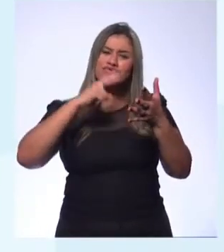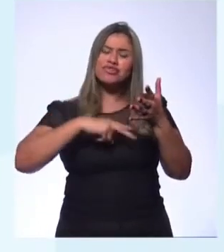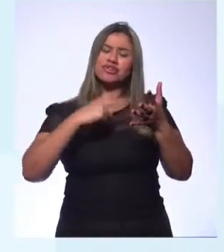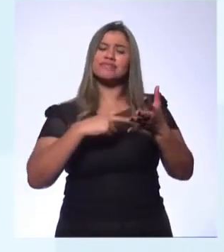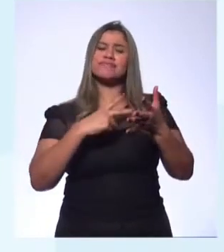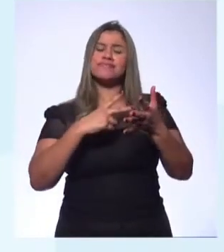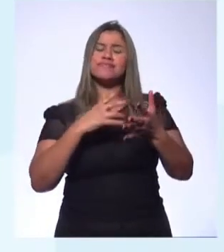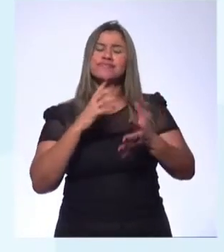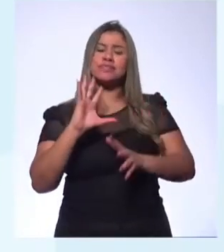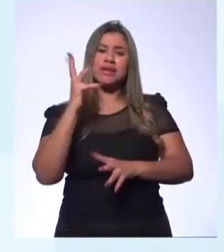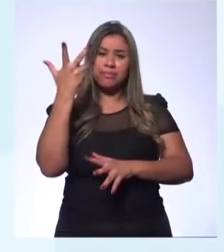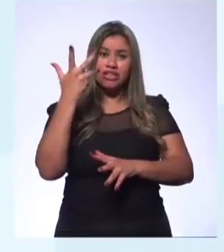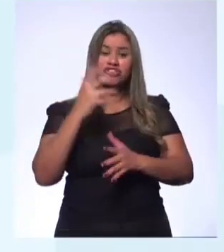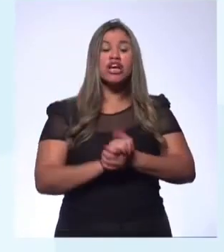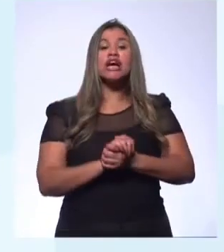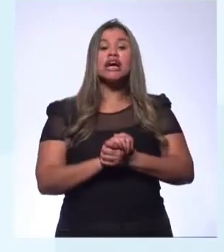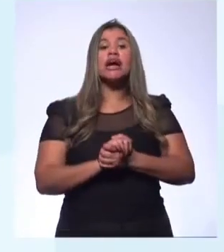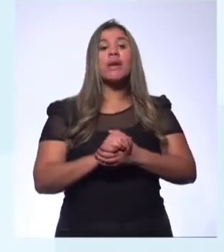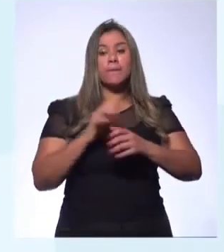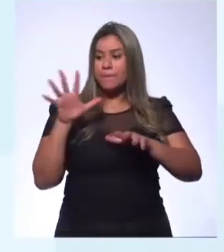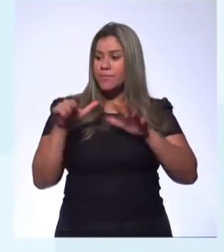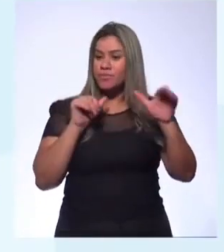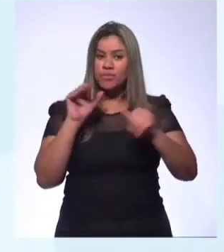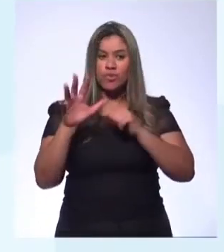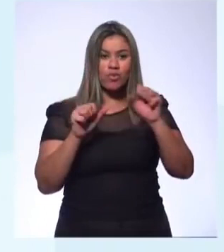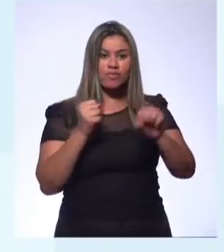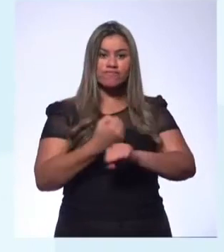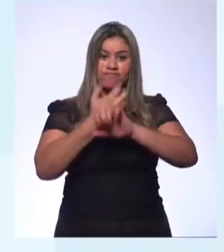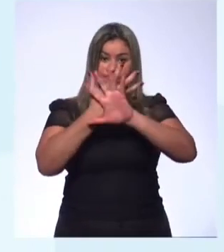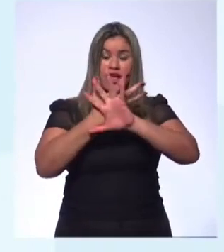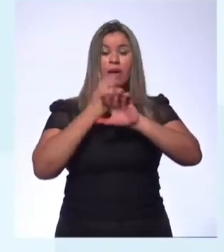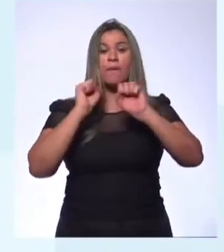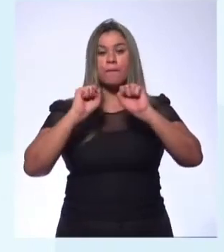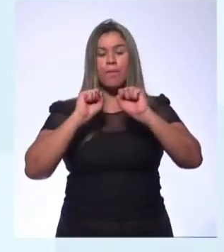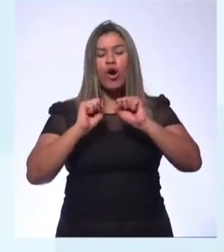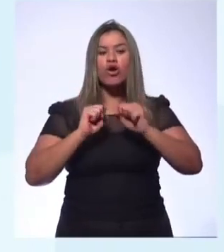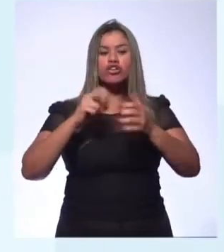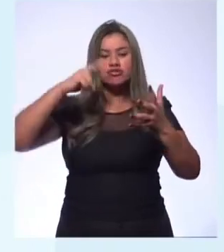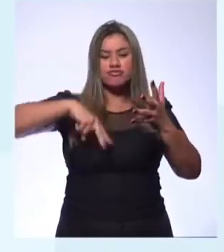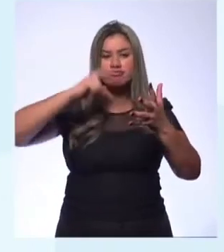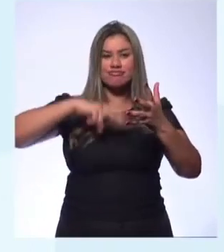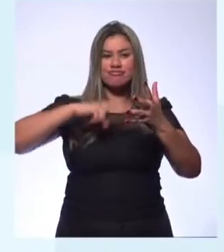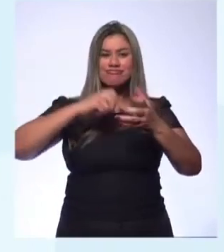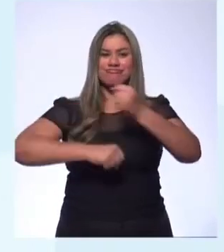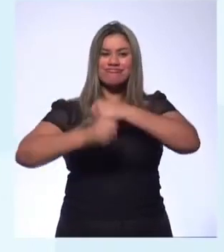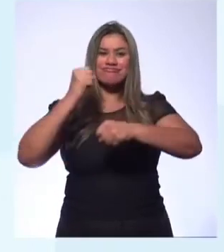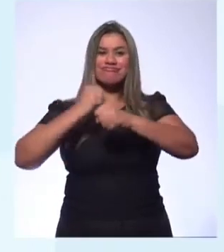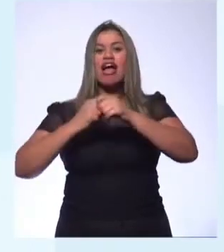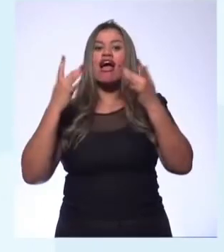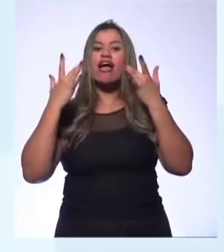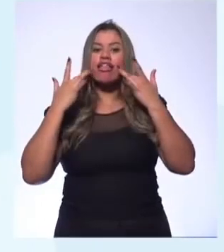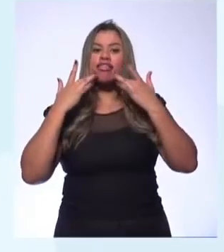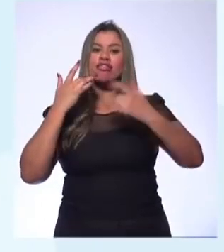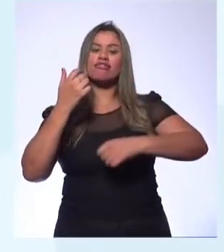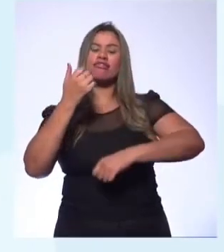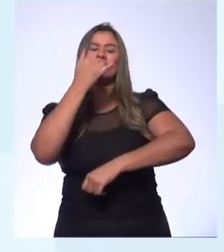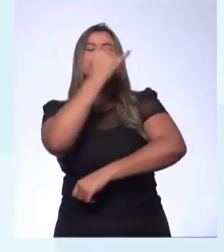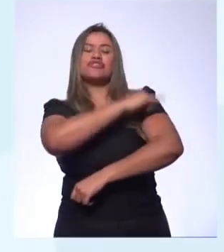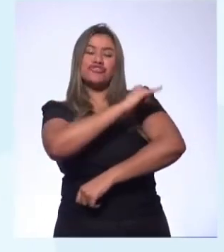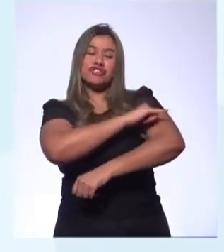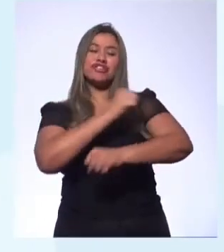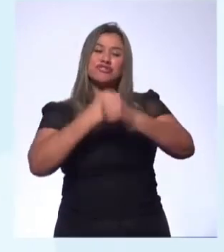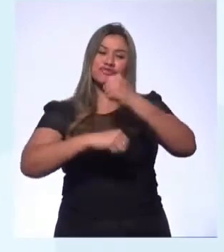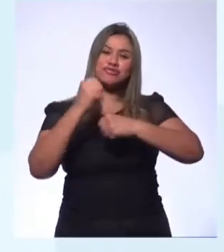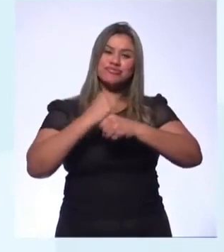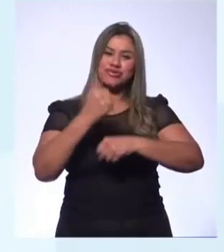seus colegas de turma e organize a leitura dramática da peça Rio de Janeiro em 1877, de Arthur Azevedo.